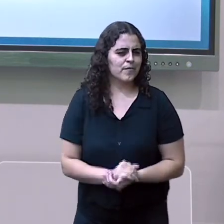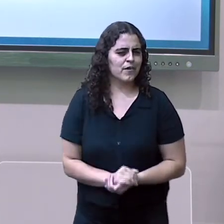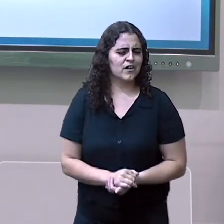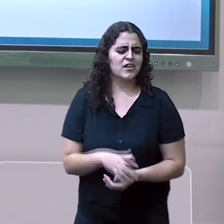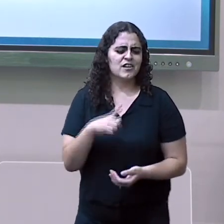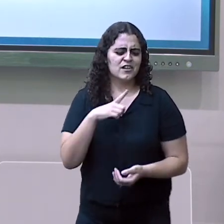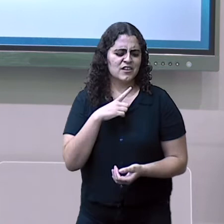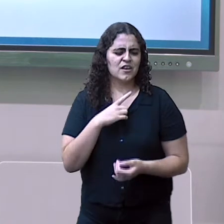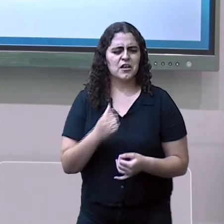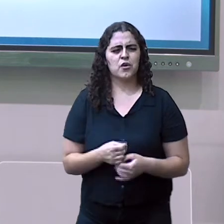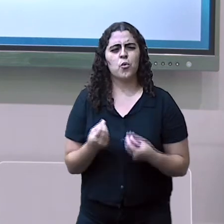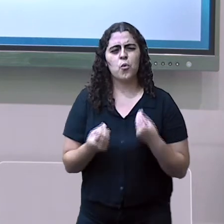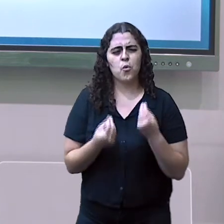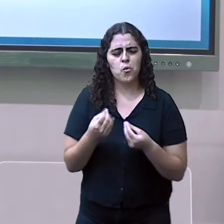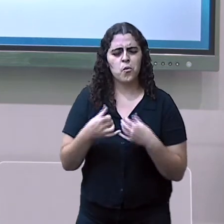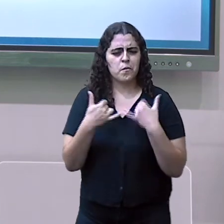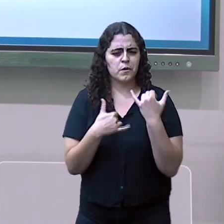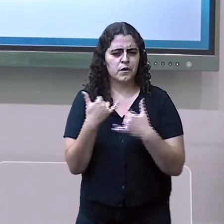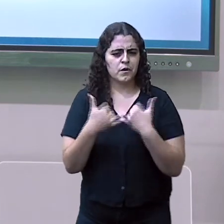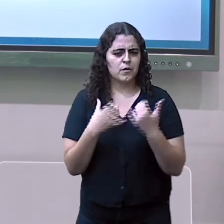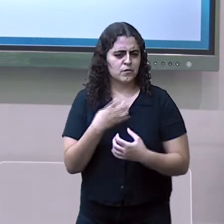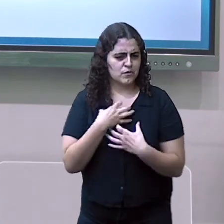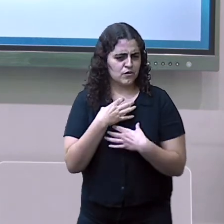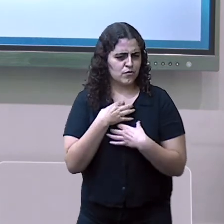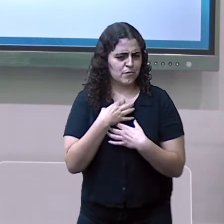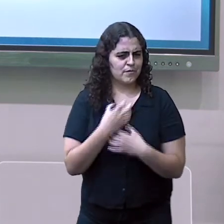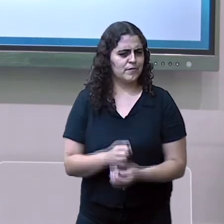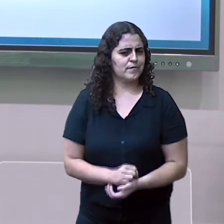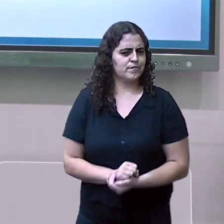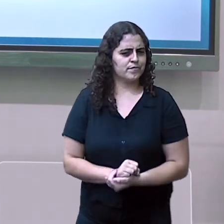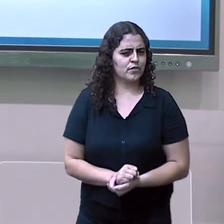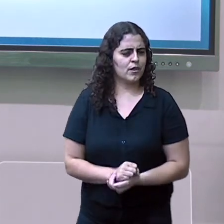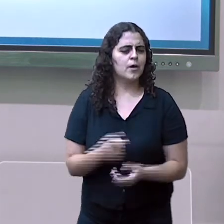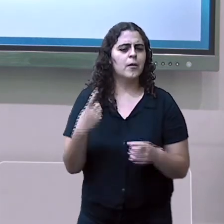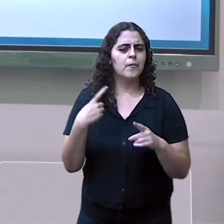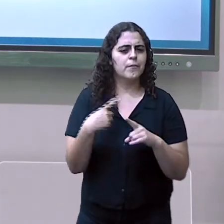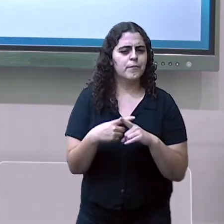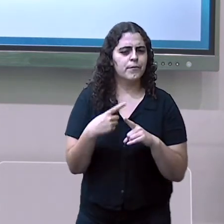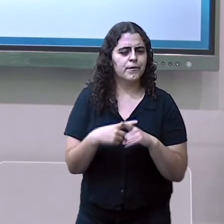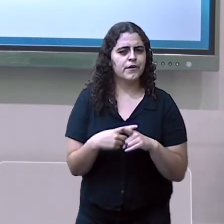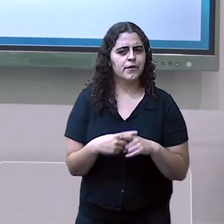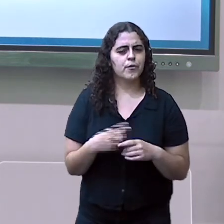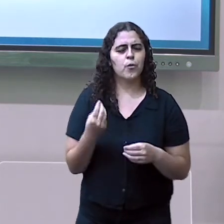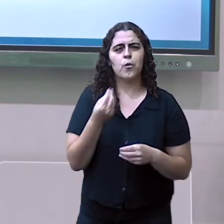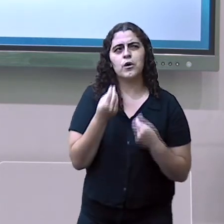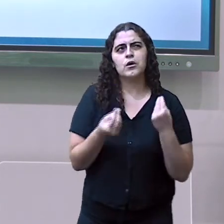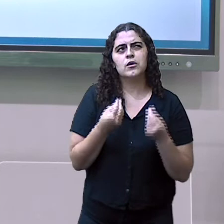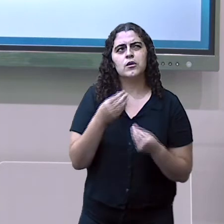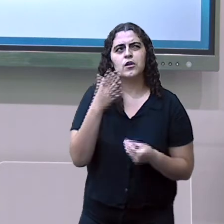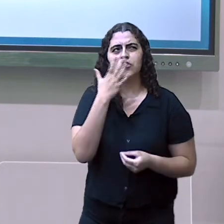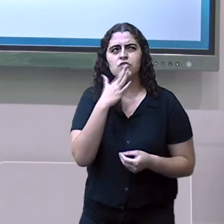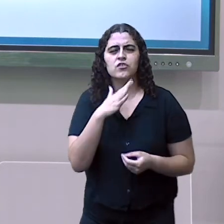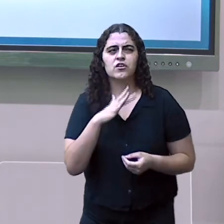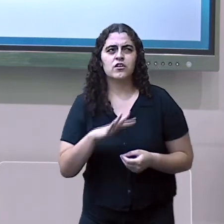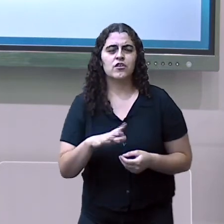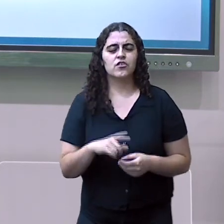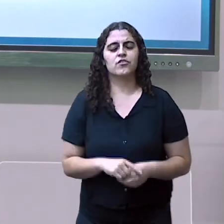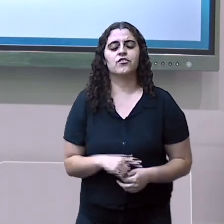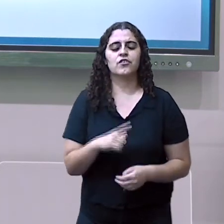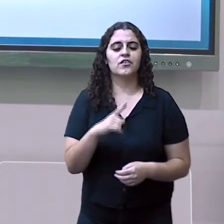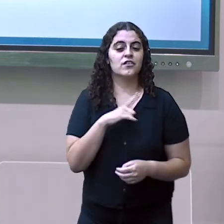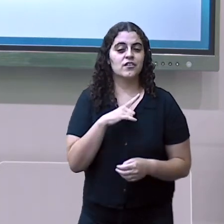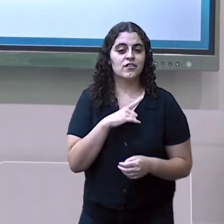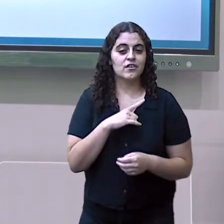com esse sentimento, professora? Tem sim, né? Porque às vezes, quando criança, a gente tem medo de